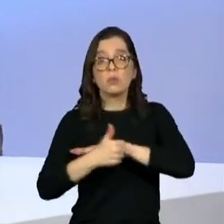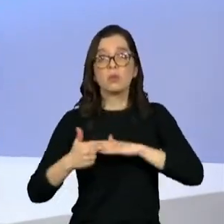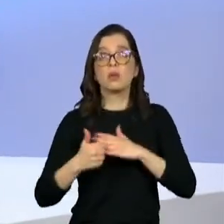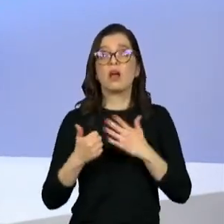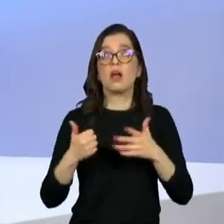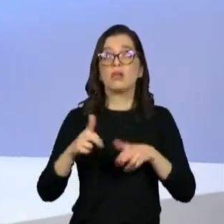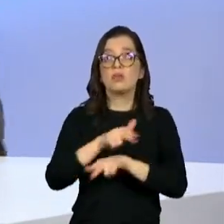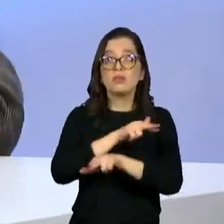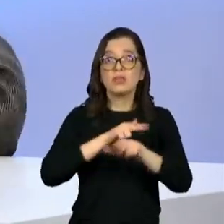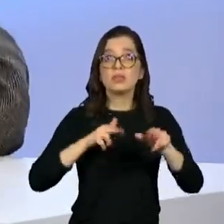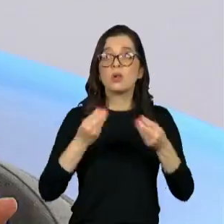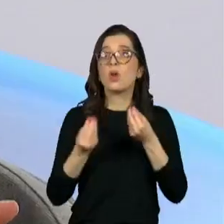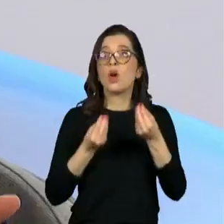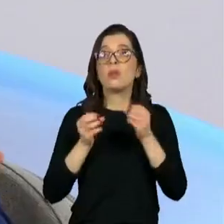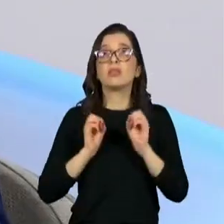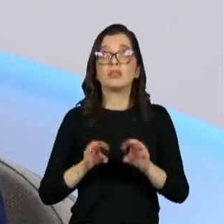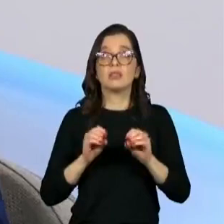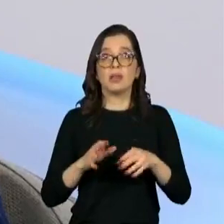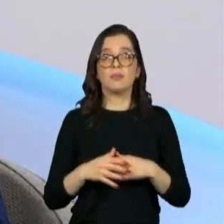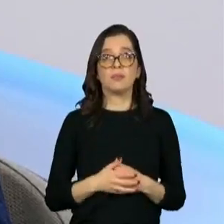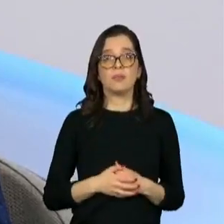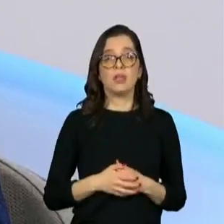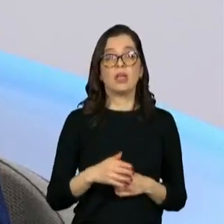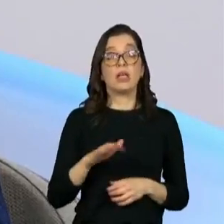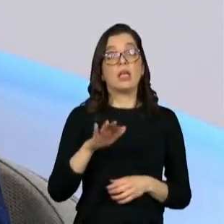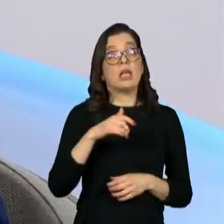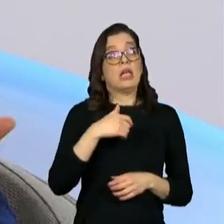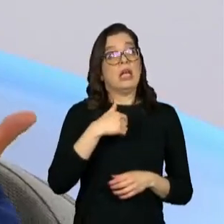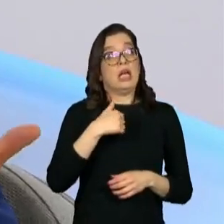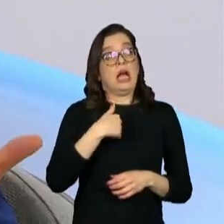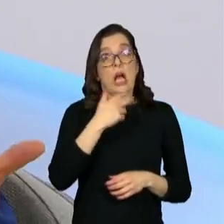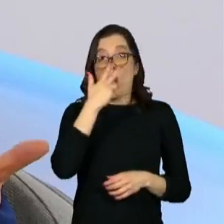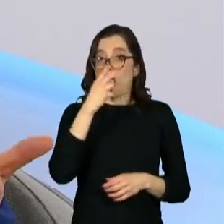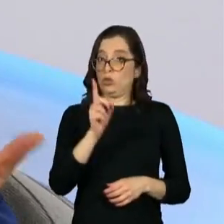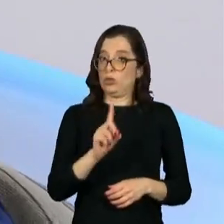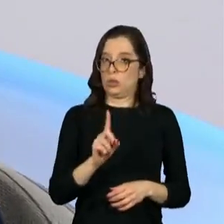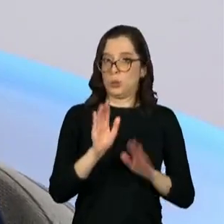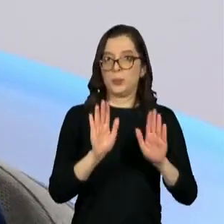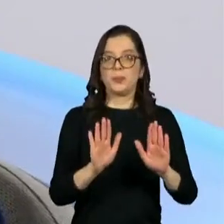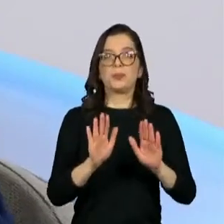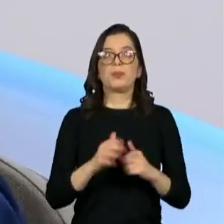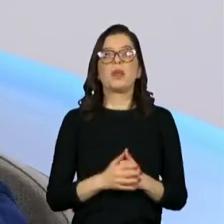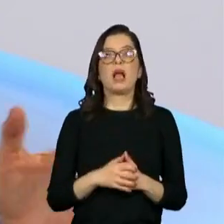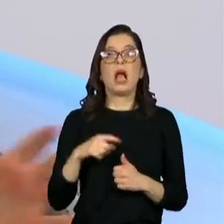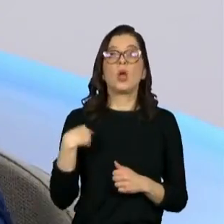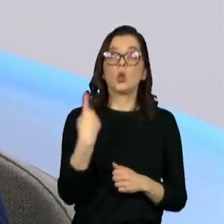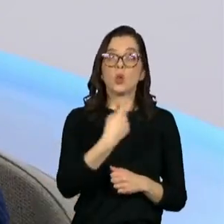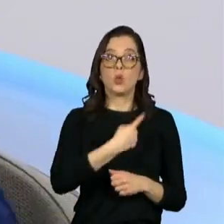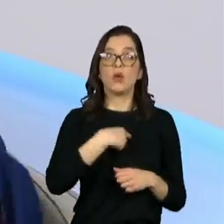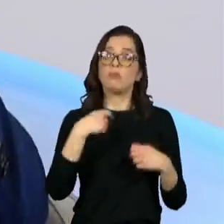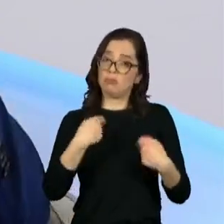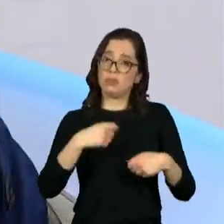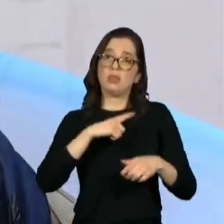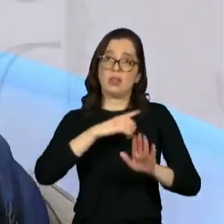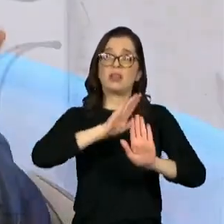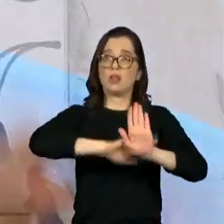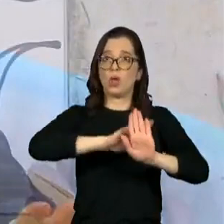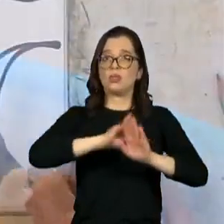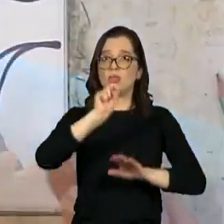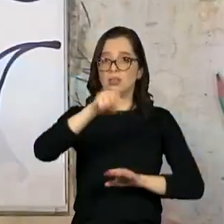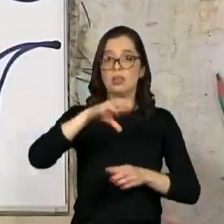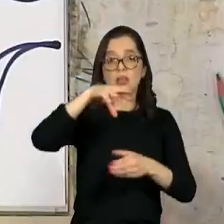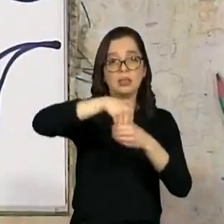moral possível existe? I don't think that we can, Juliana, I don't think we should